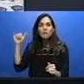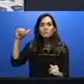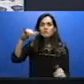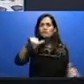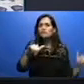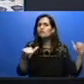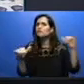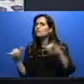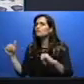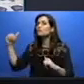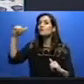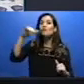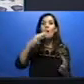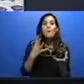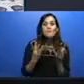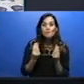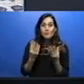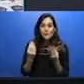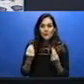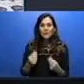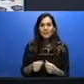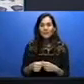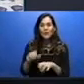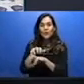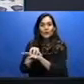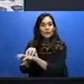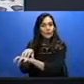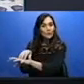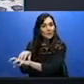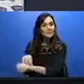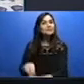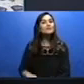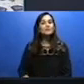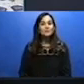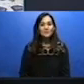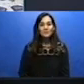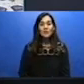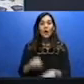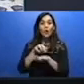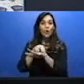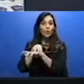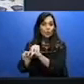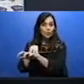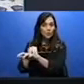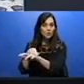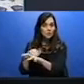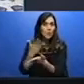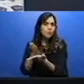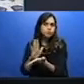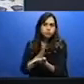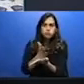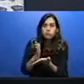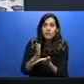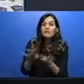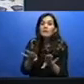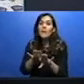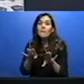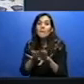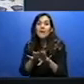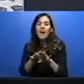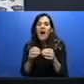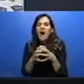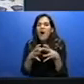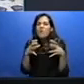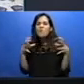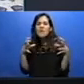estavam viajando muito, fazendo turismo. E o turismo ele movimenta muito as cidades, os